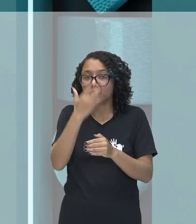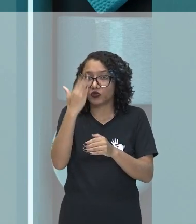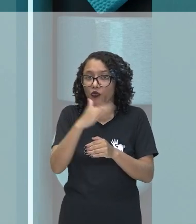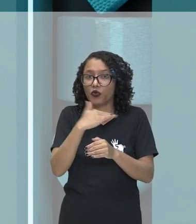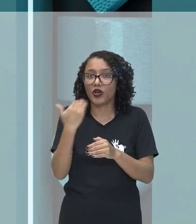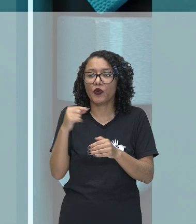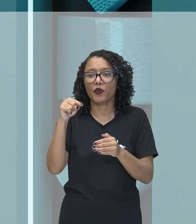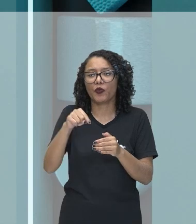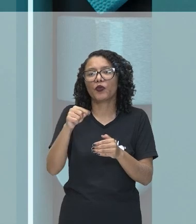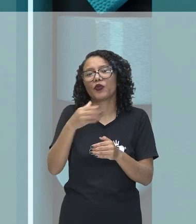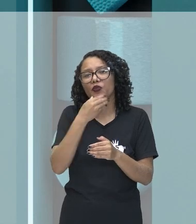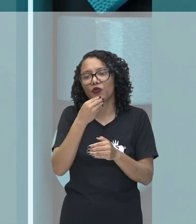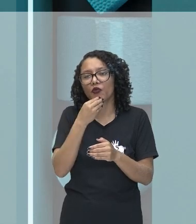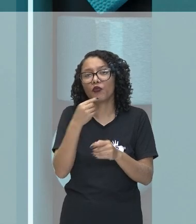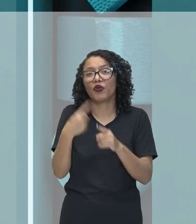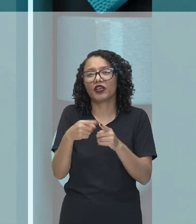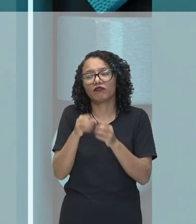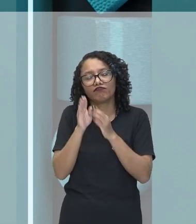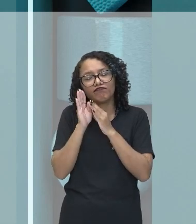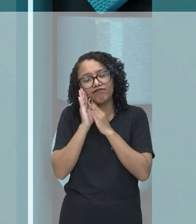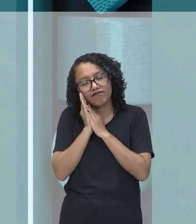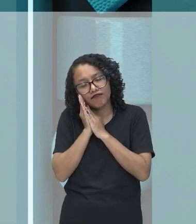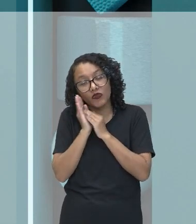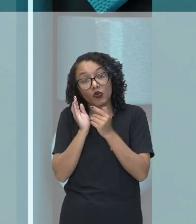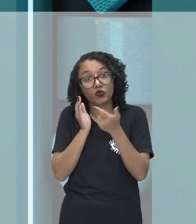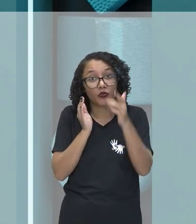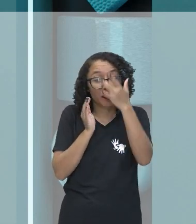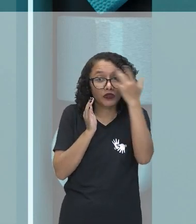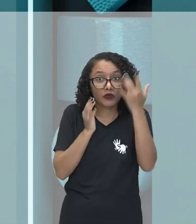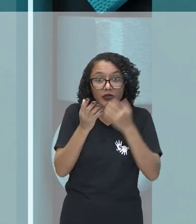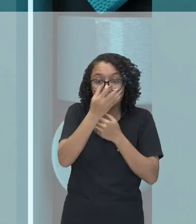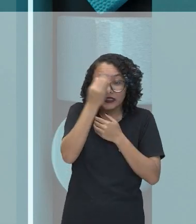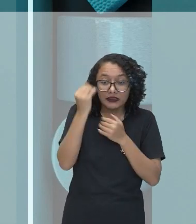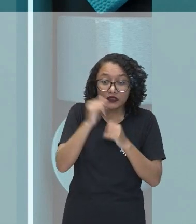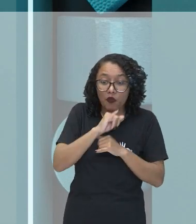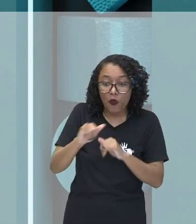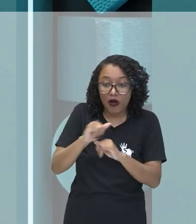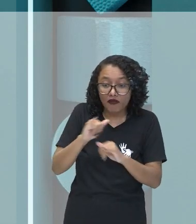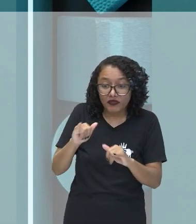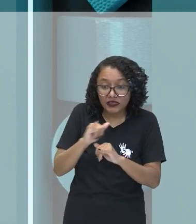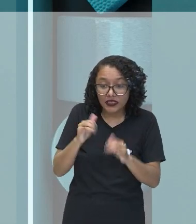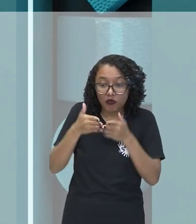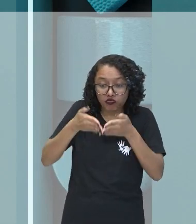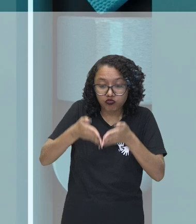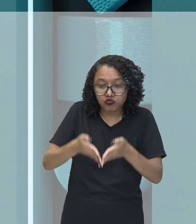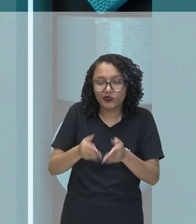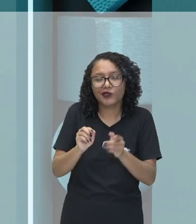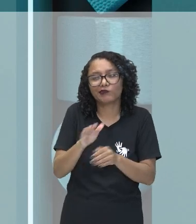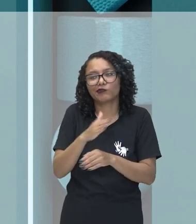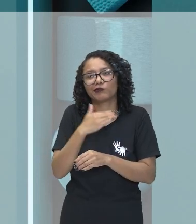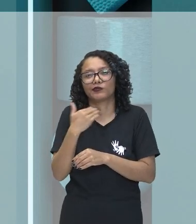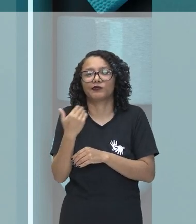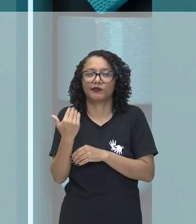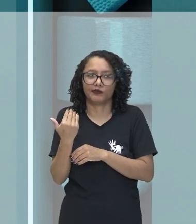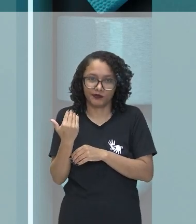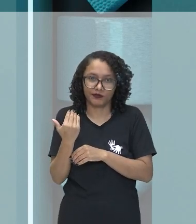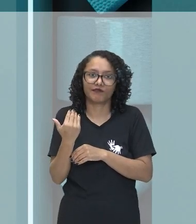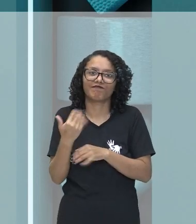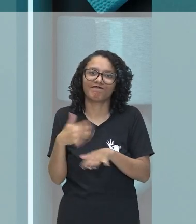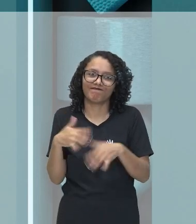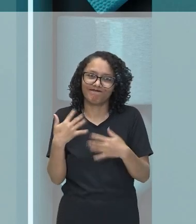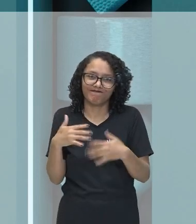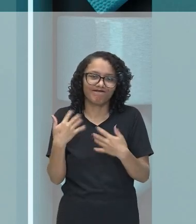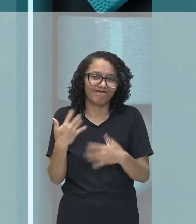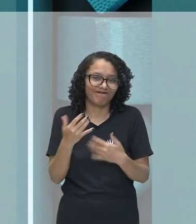sua cabine, dormindo, esqueceram que ele estava no navio, esqueceram de avisar que o navio estava afundando, e ele acabou morrendo. Muito trágico o fim